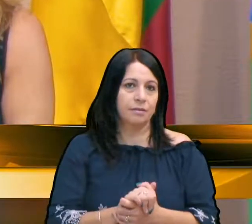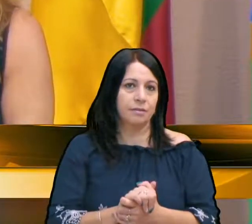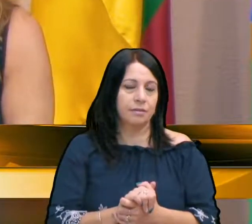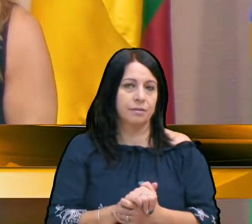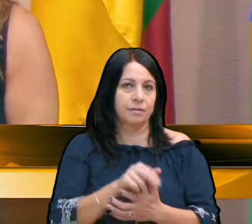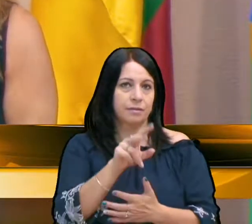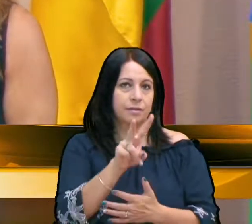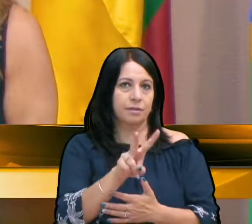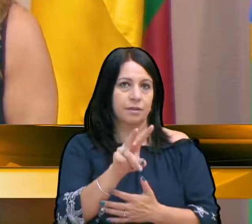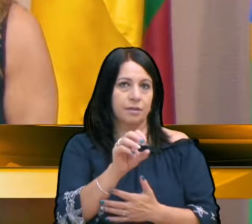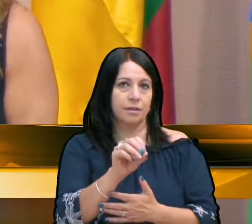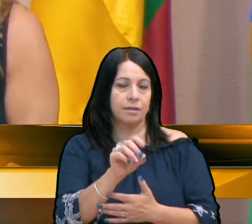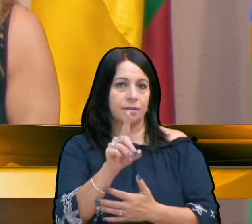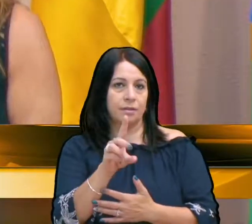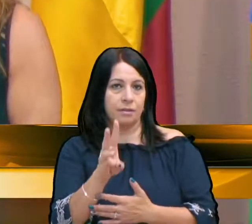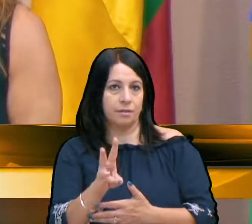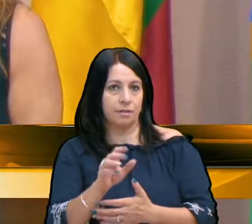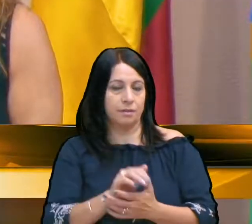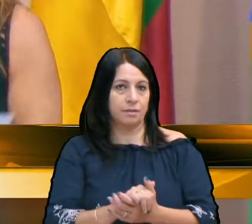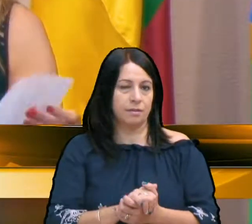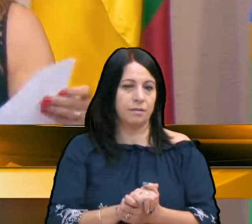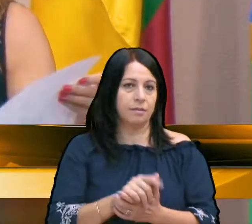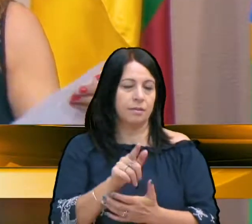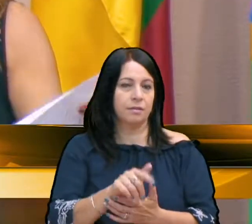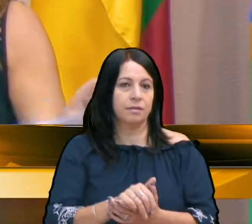é de 2013.